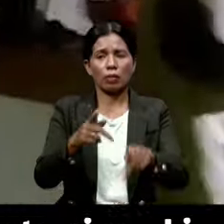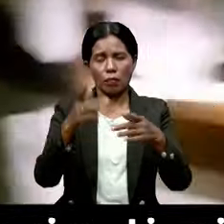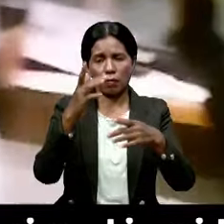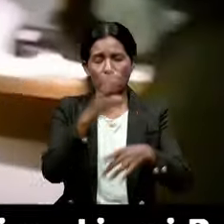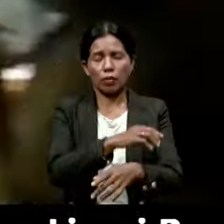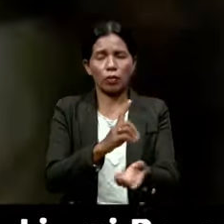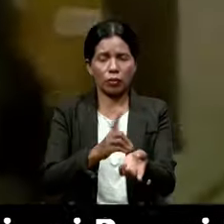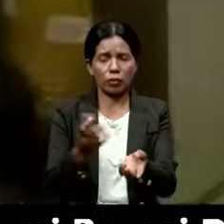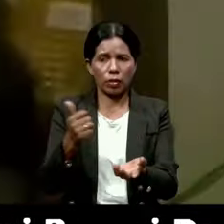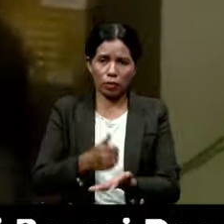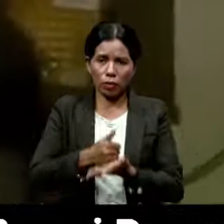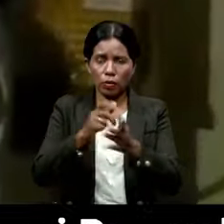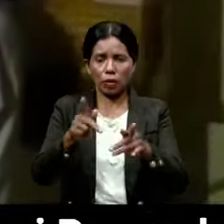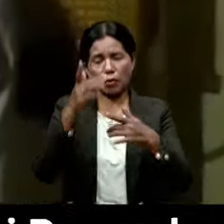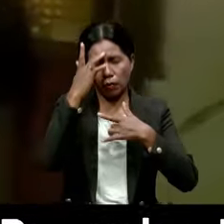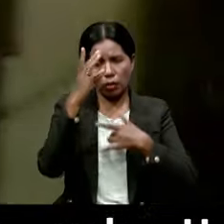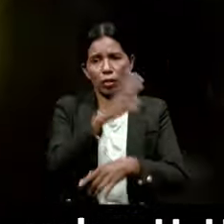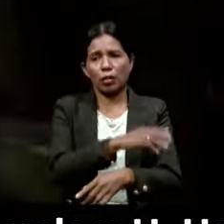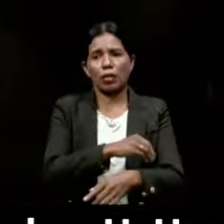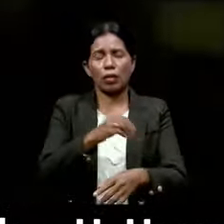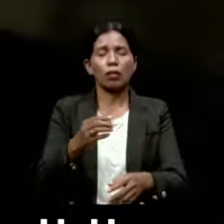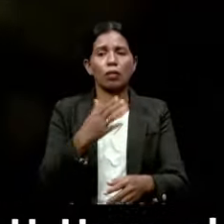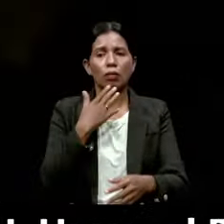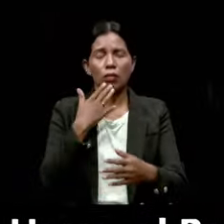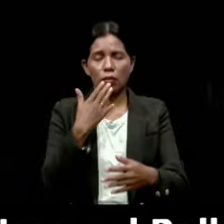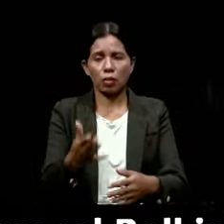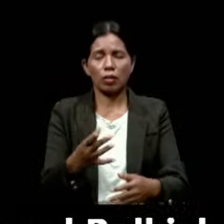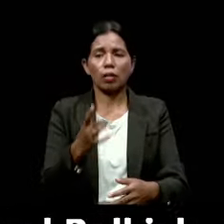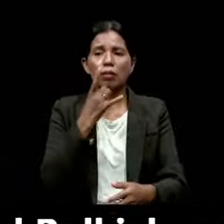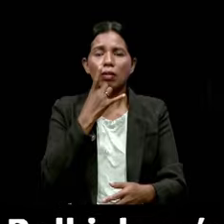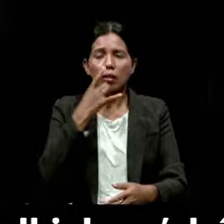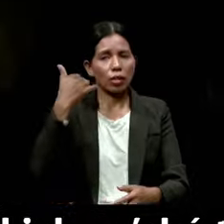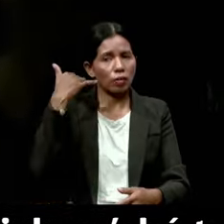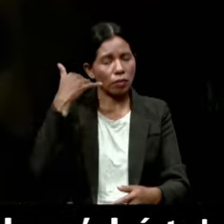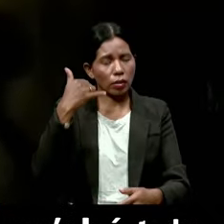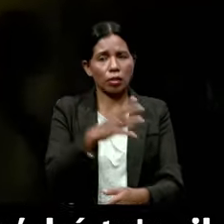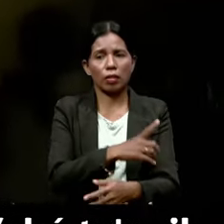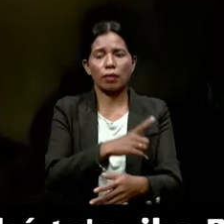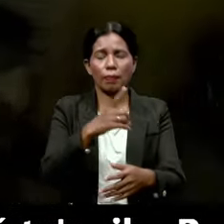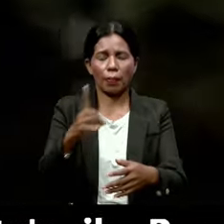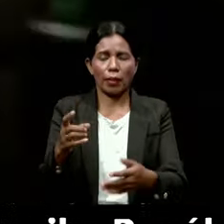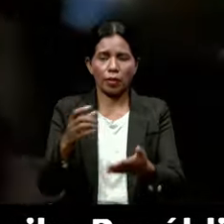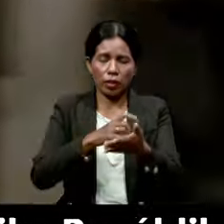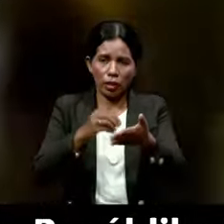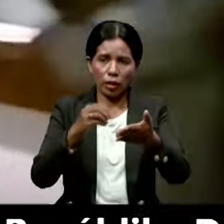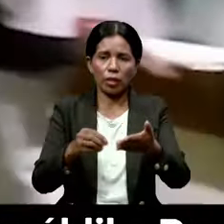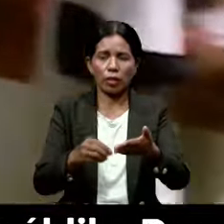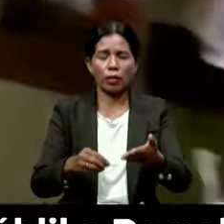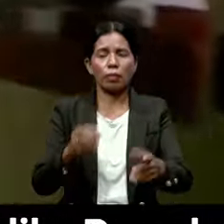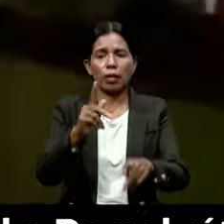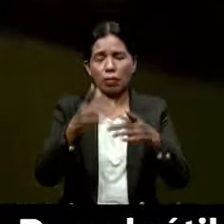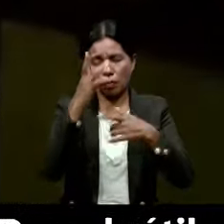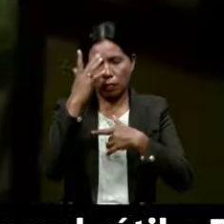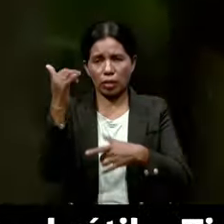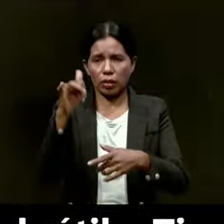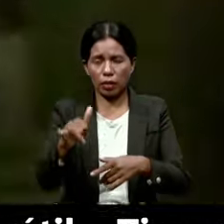ba paciente, tama pessoal balung obrigado uja de lampu telefone, hodileno paciente, dokumento no medikamento ba paciente sira. O